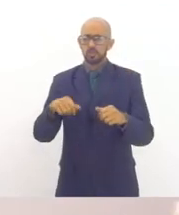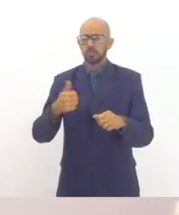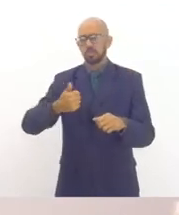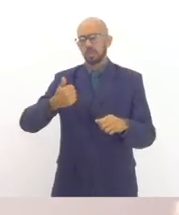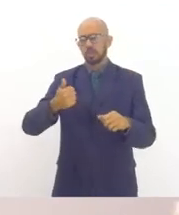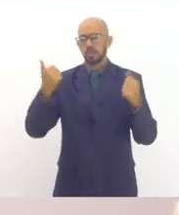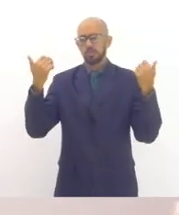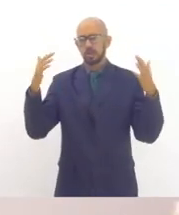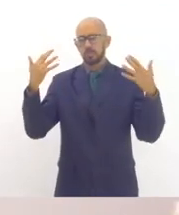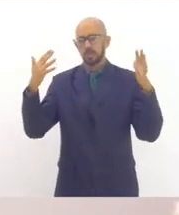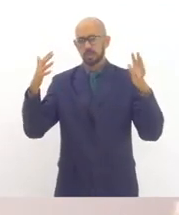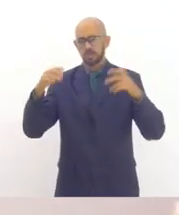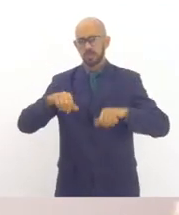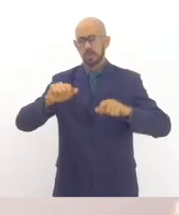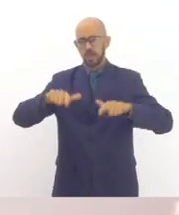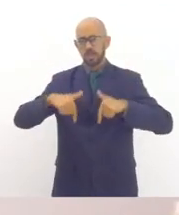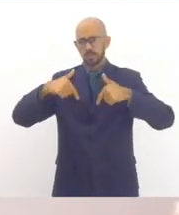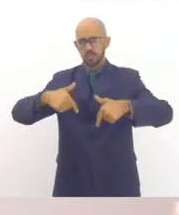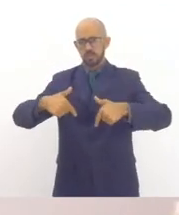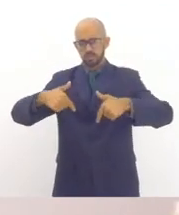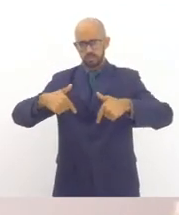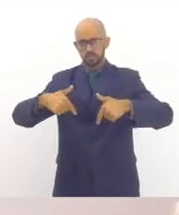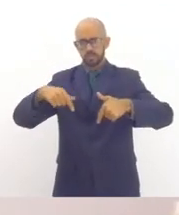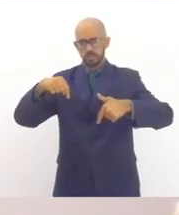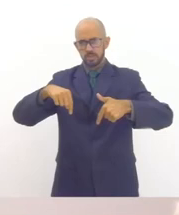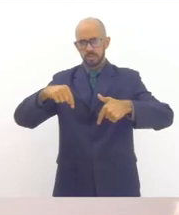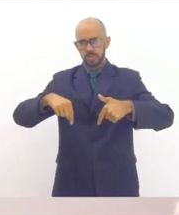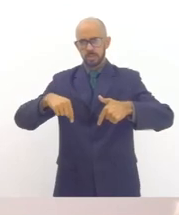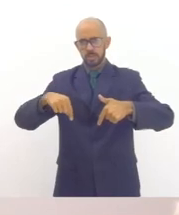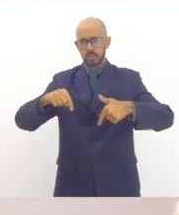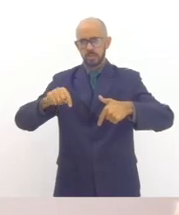estudantis, a iniciativa dessa agência pública,